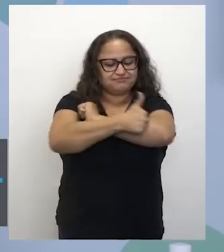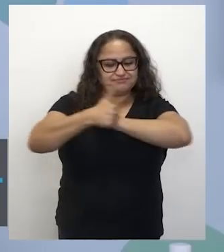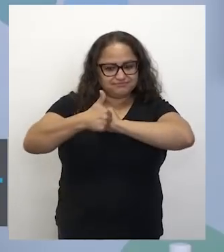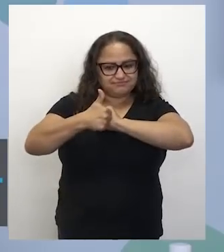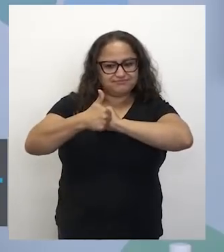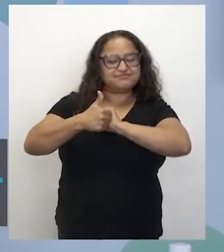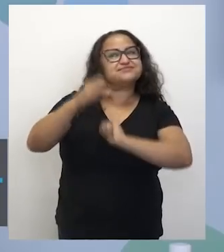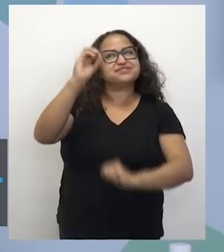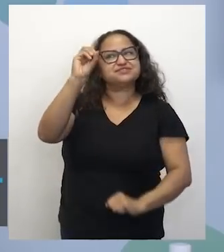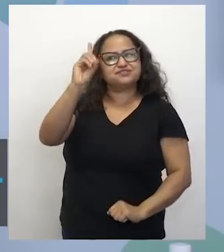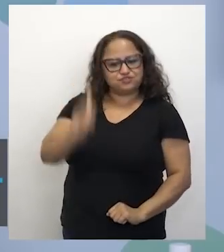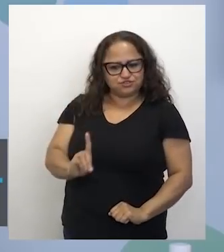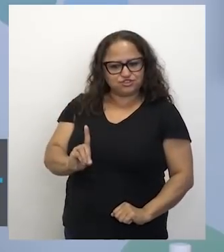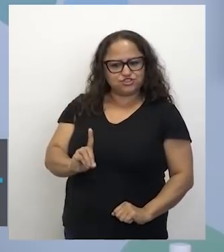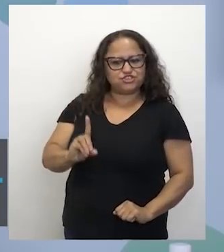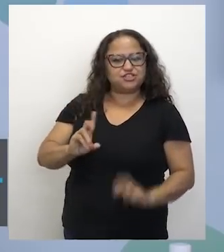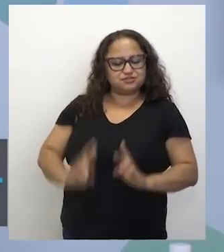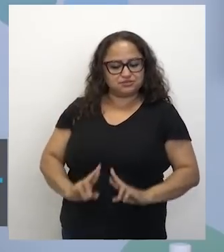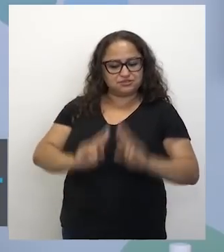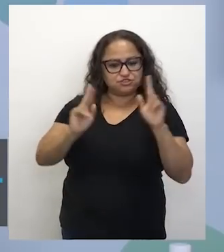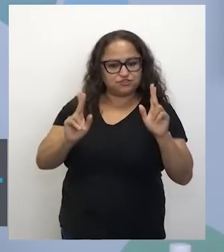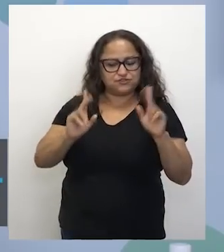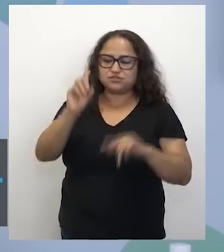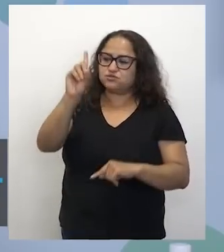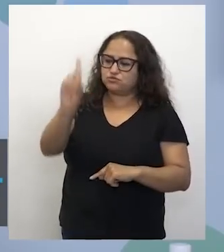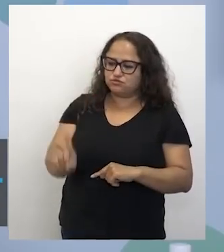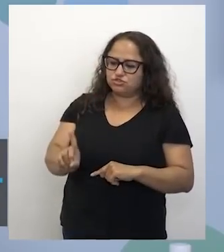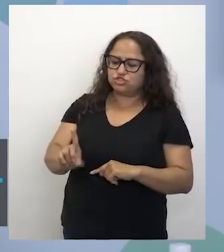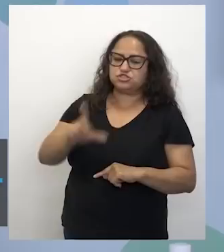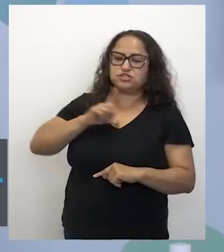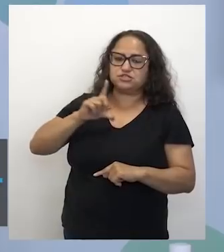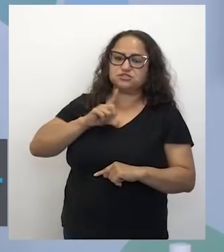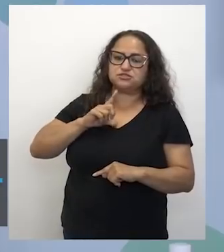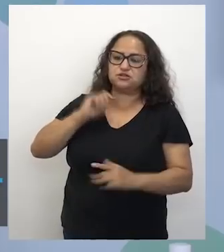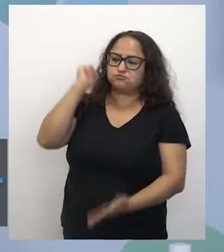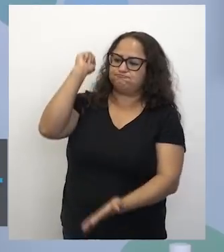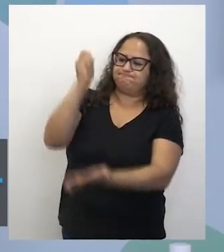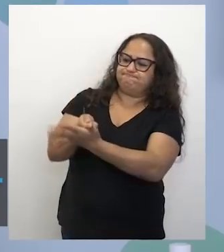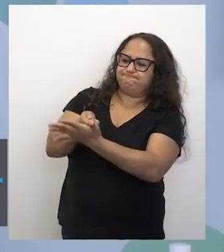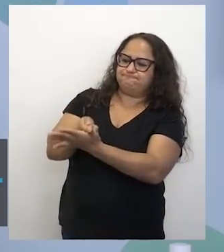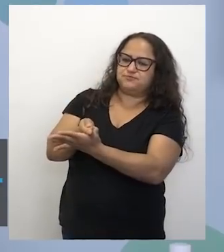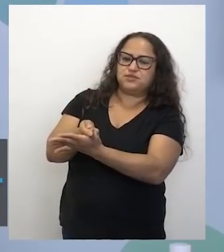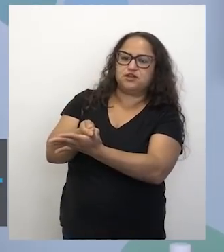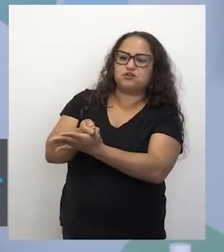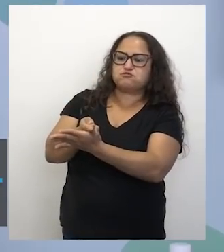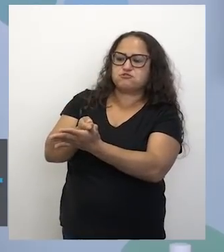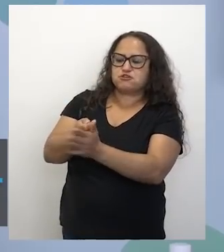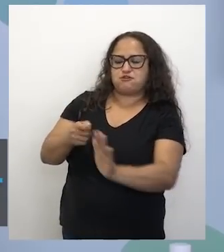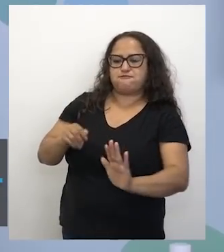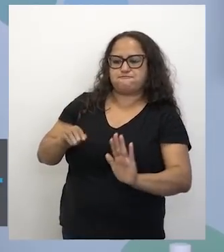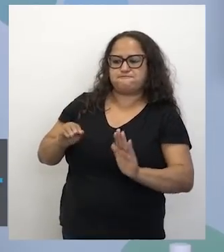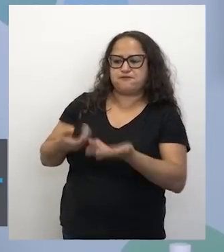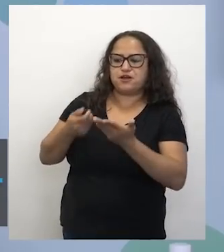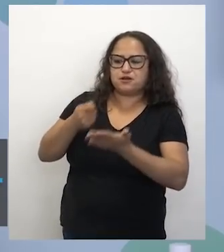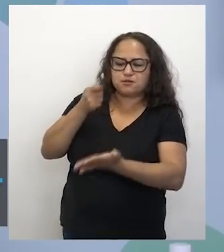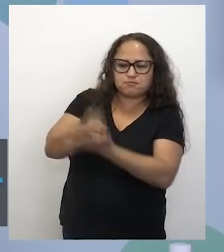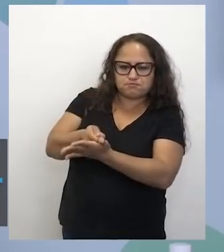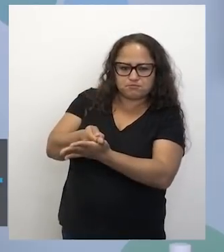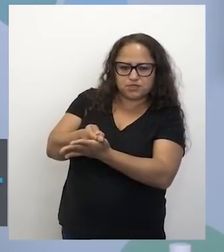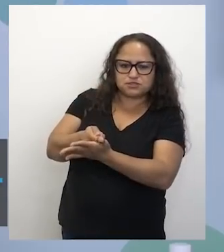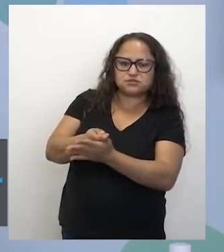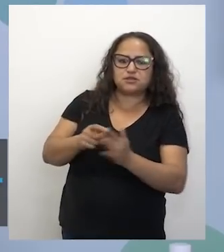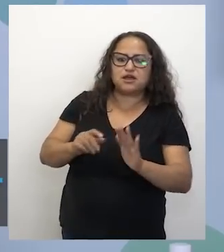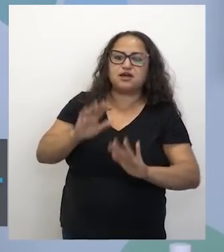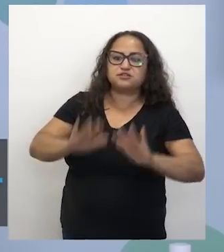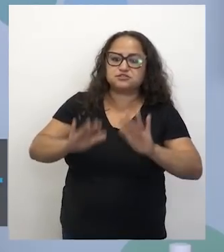né, que tem uma diferença, afinal, o direito ele impõe a sanção, ele impõe a coerção. Então, nem tudo, a gente